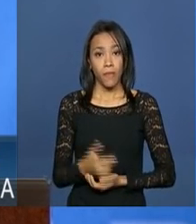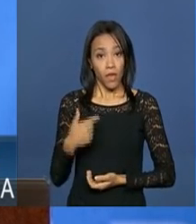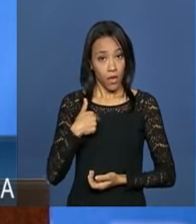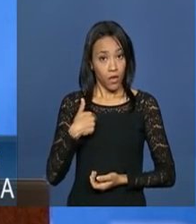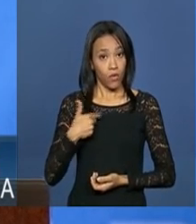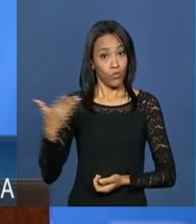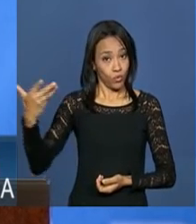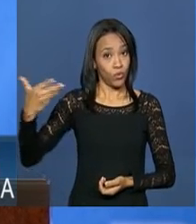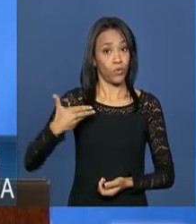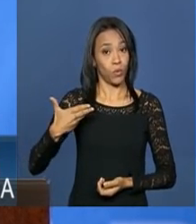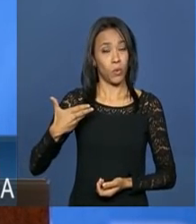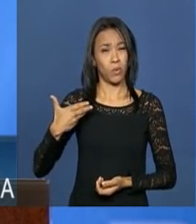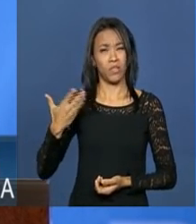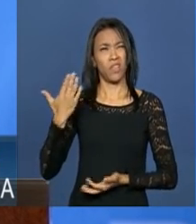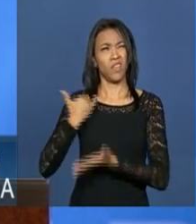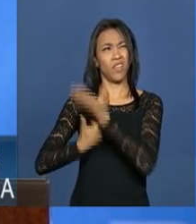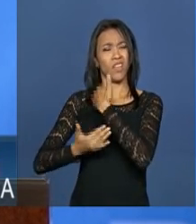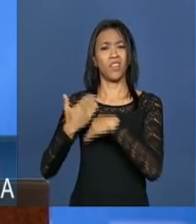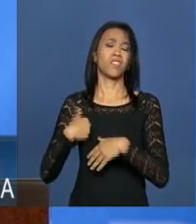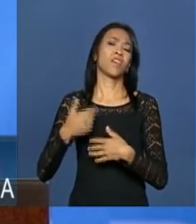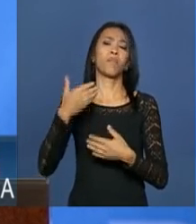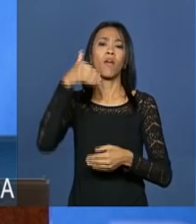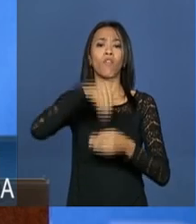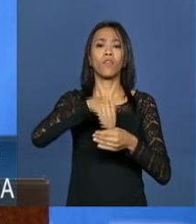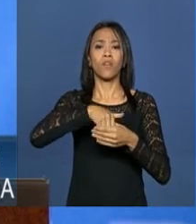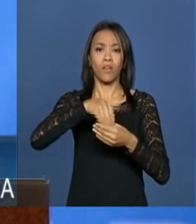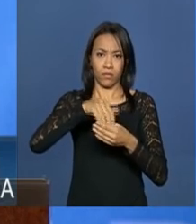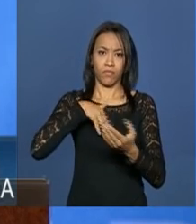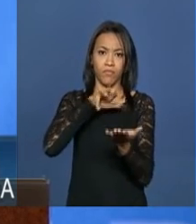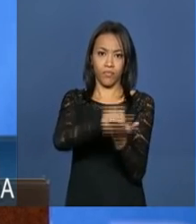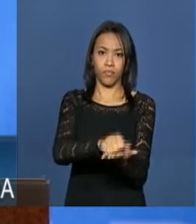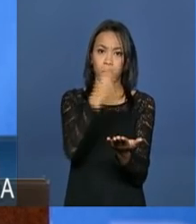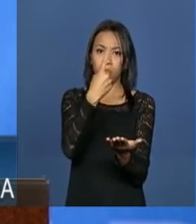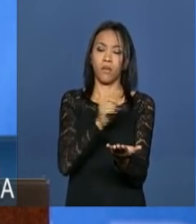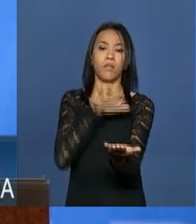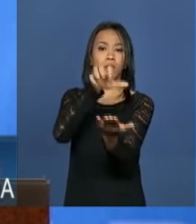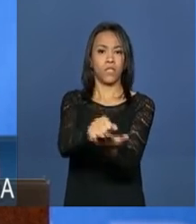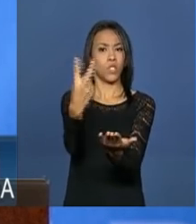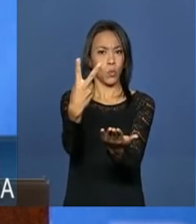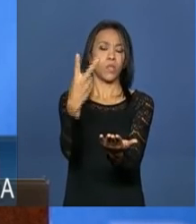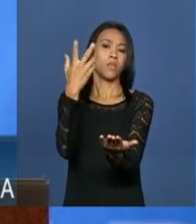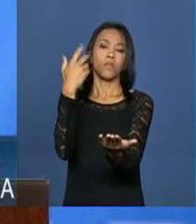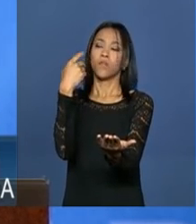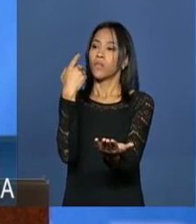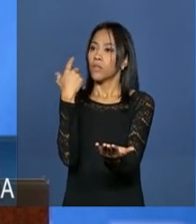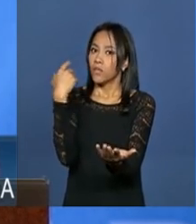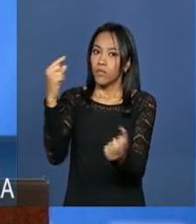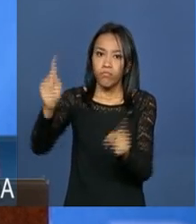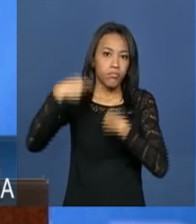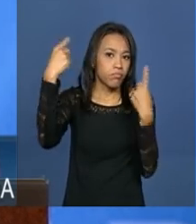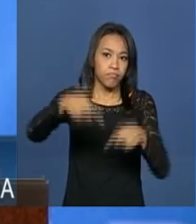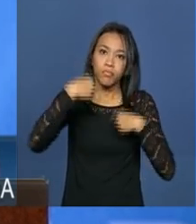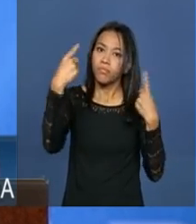Estou enfrentando desde a minha reeleição a sabotagem de forças contrárias